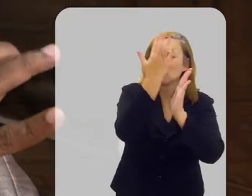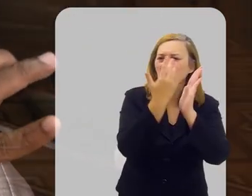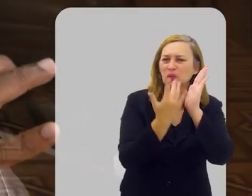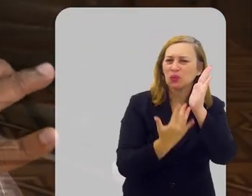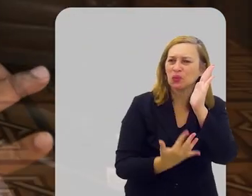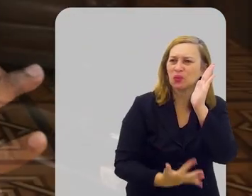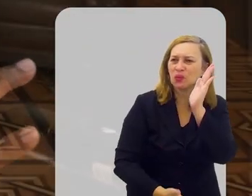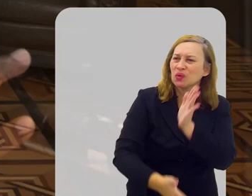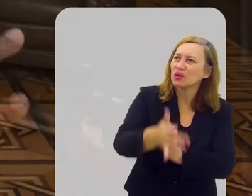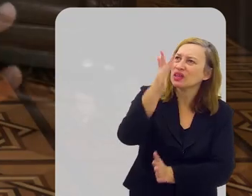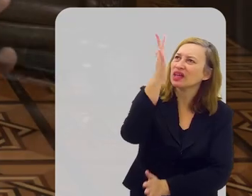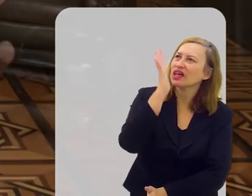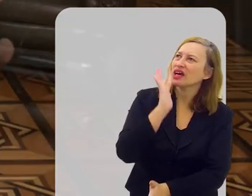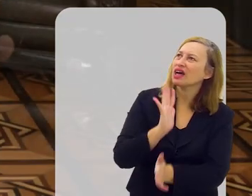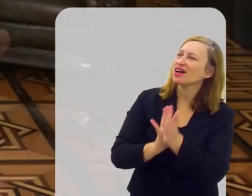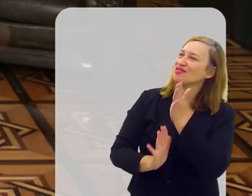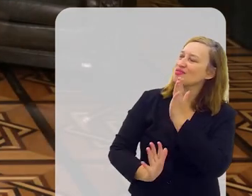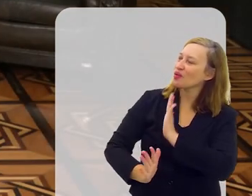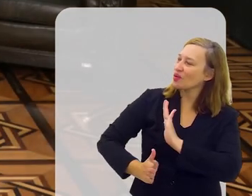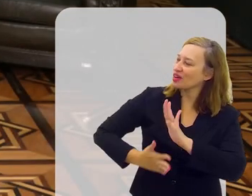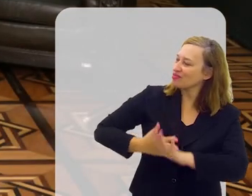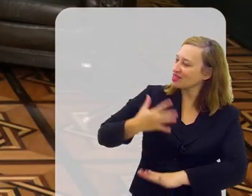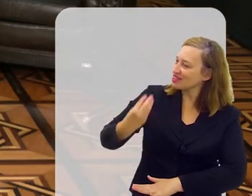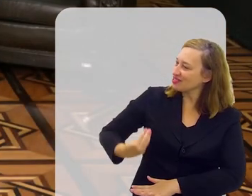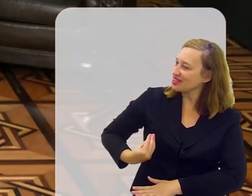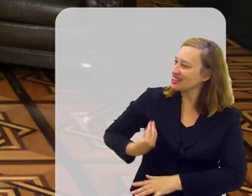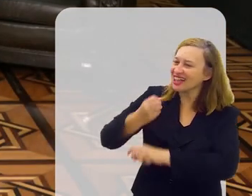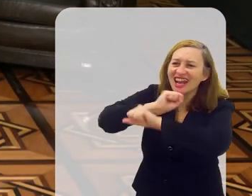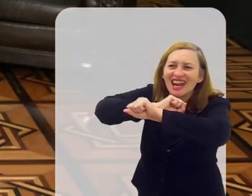o seu sangue me